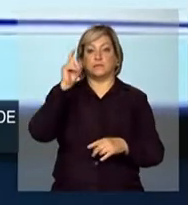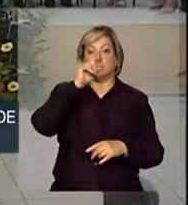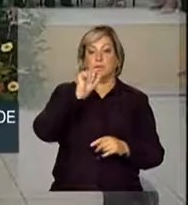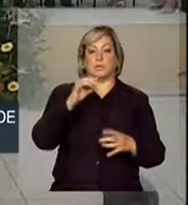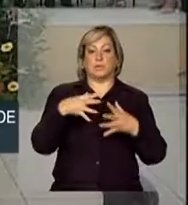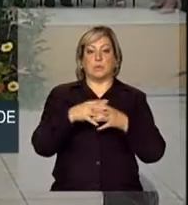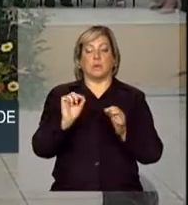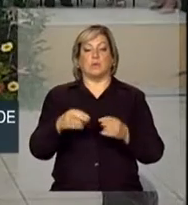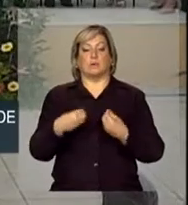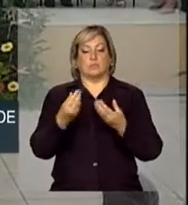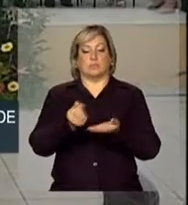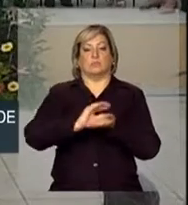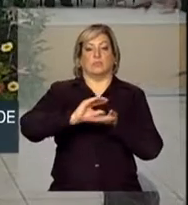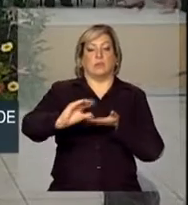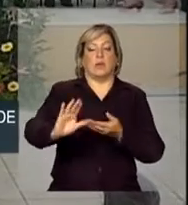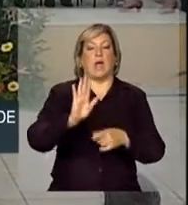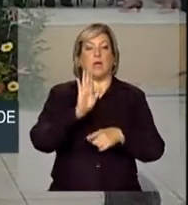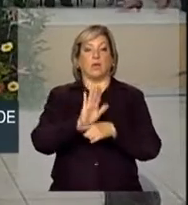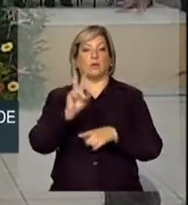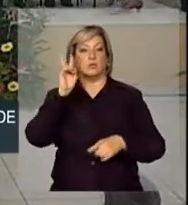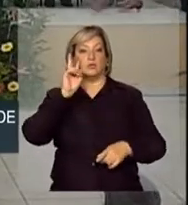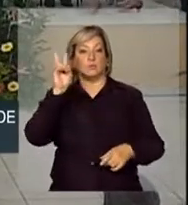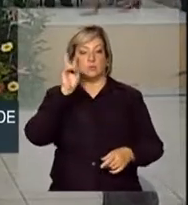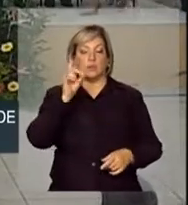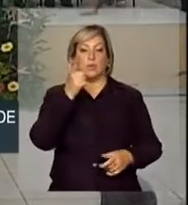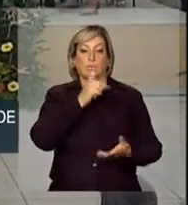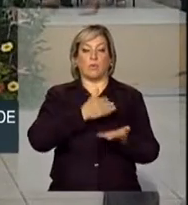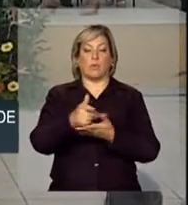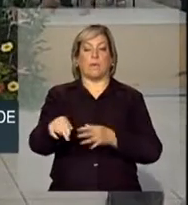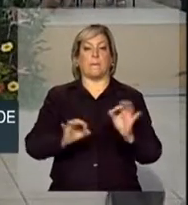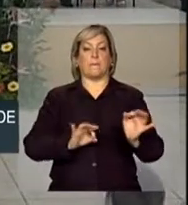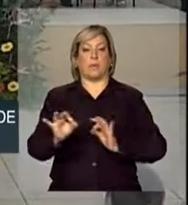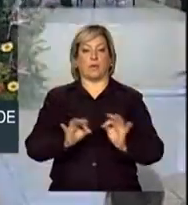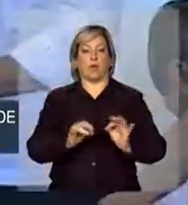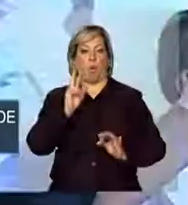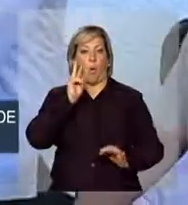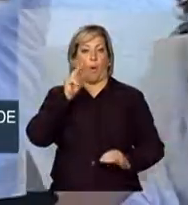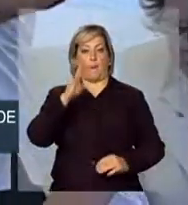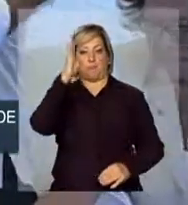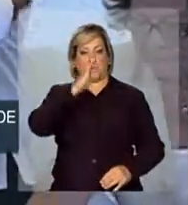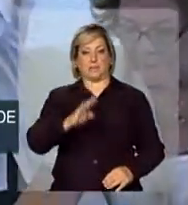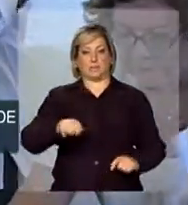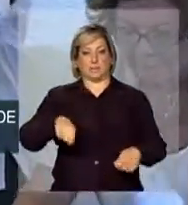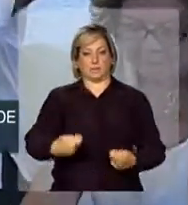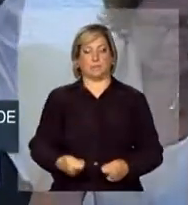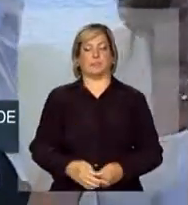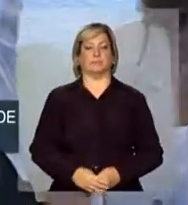disponibilizado ao Distrito Federal referente a uma locação do projeto olhar Brasil